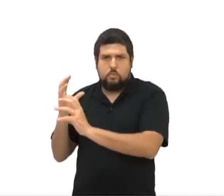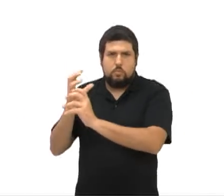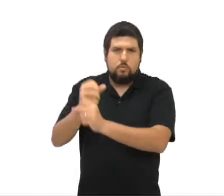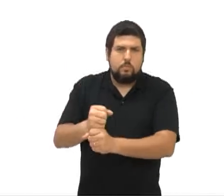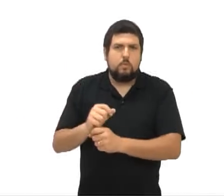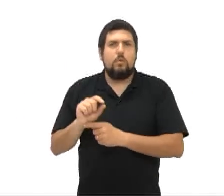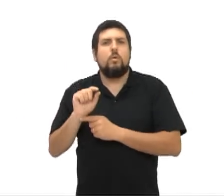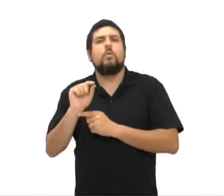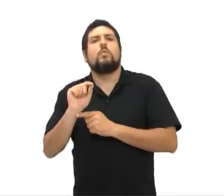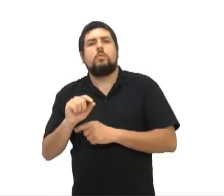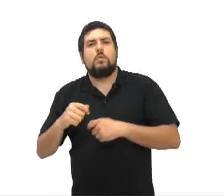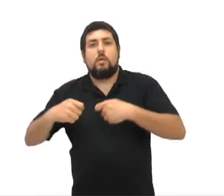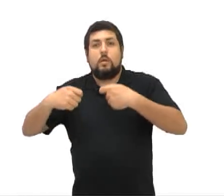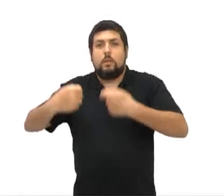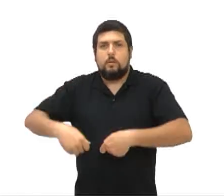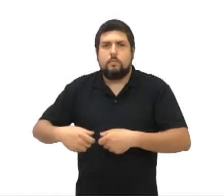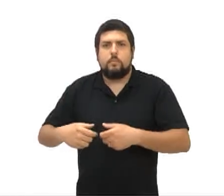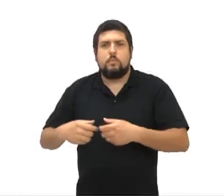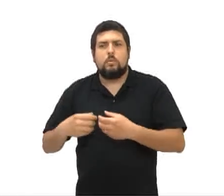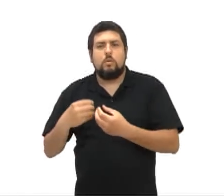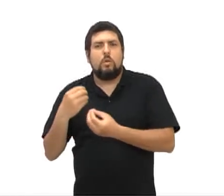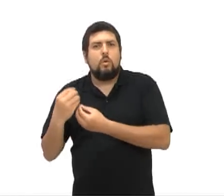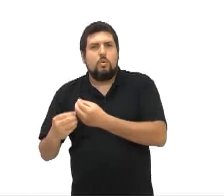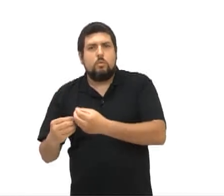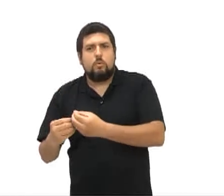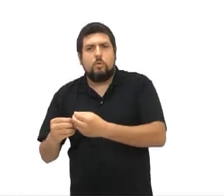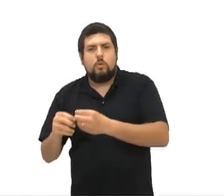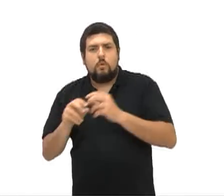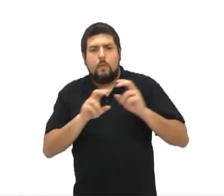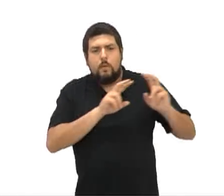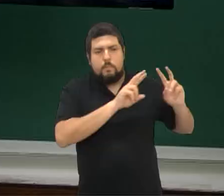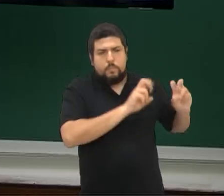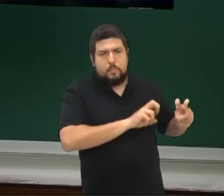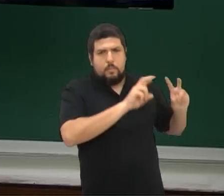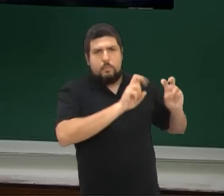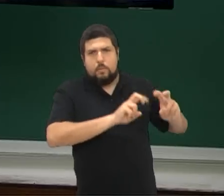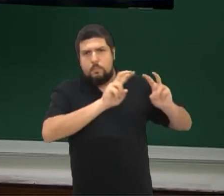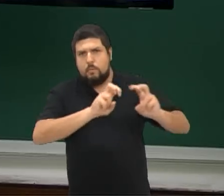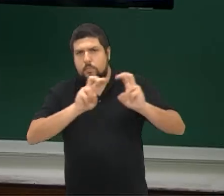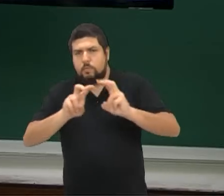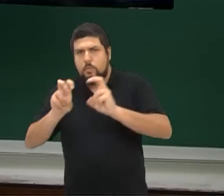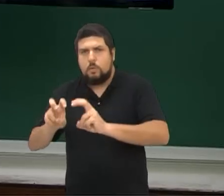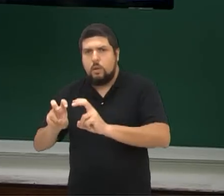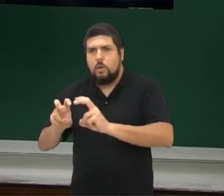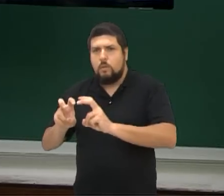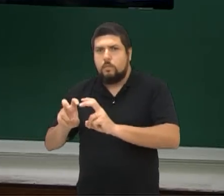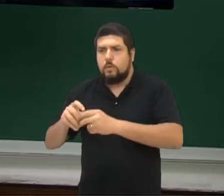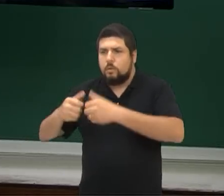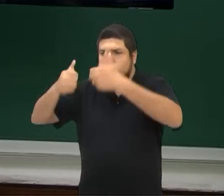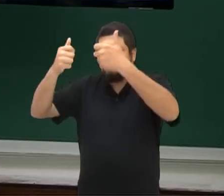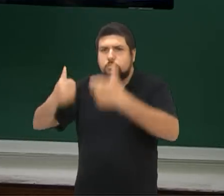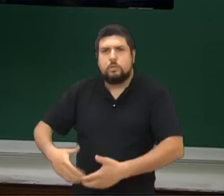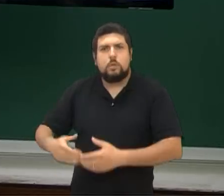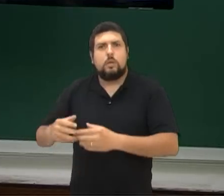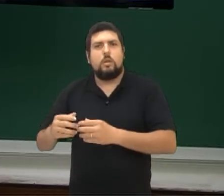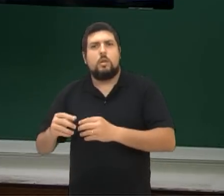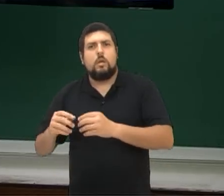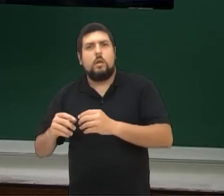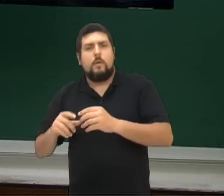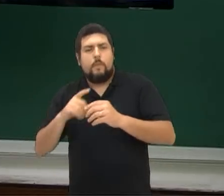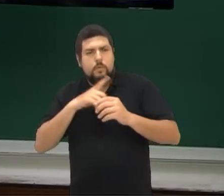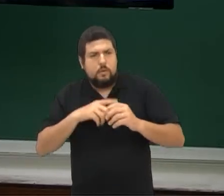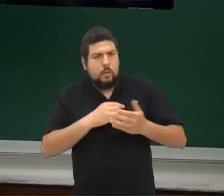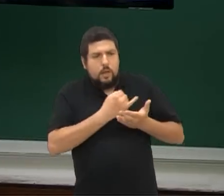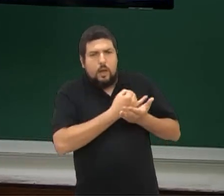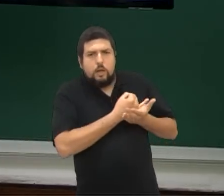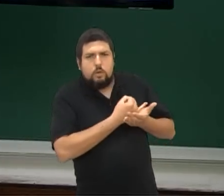articulação lógica entre as ideias apresentadas antes, desde a introdução. Como a Fernanda fez, que tomou coisas que ela pegou lá na